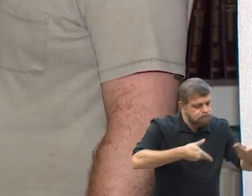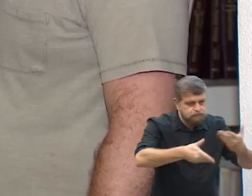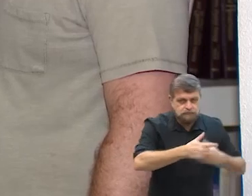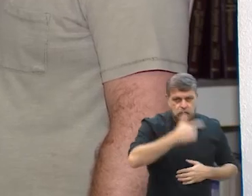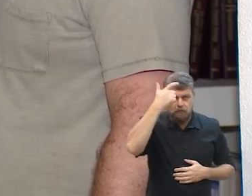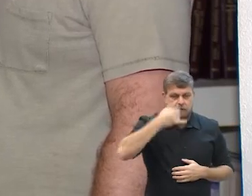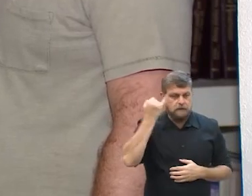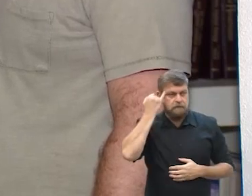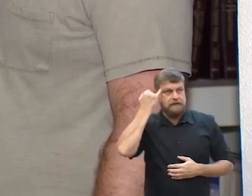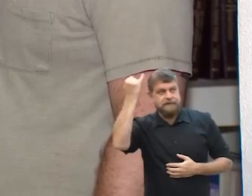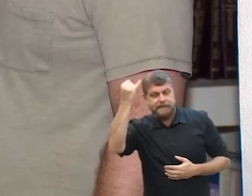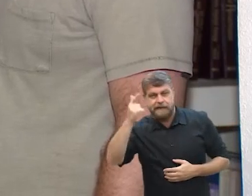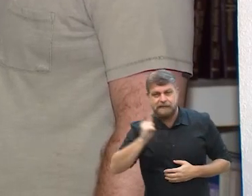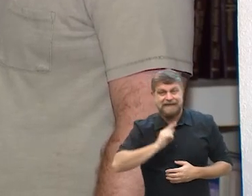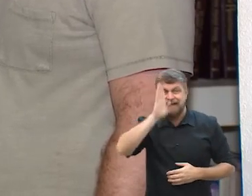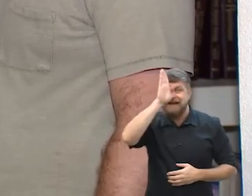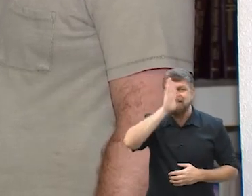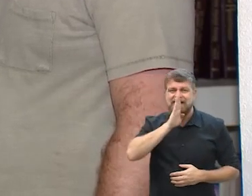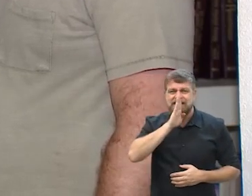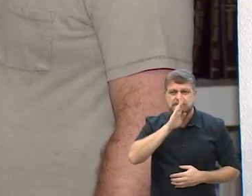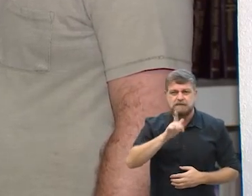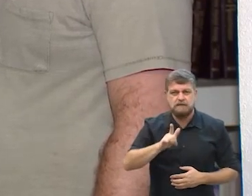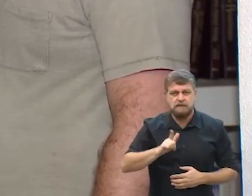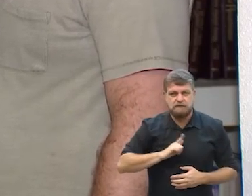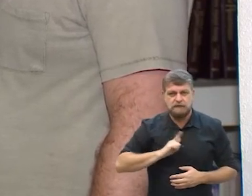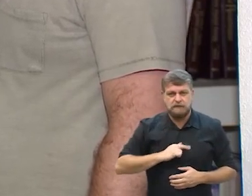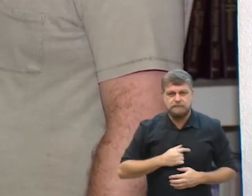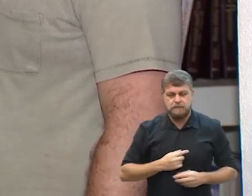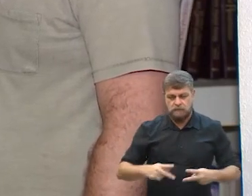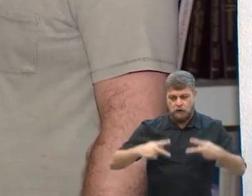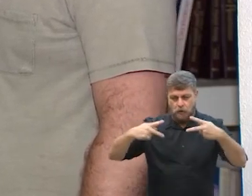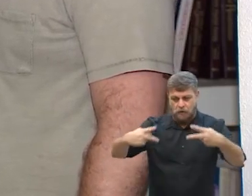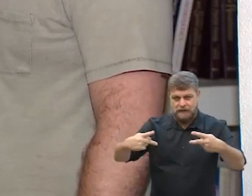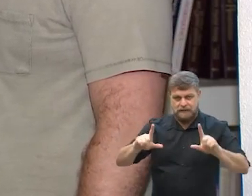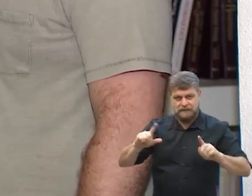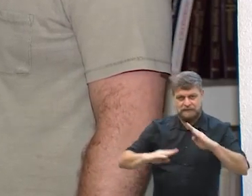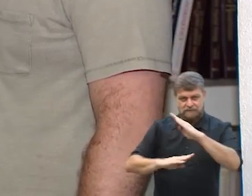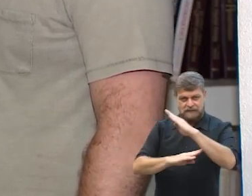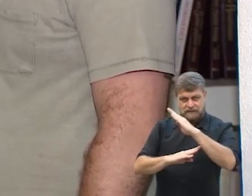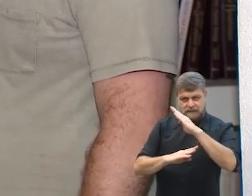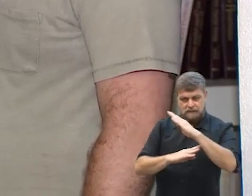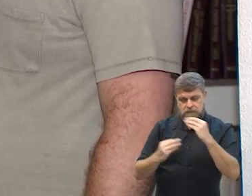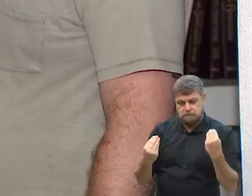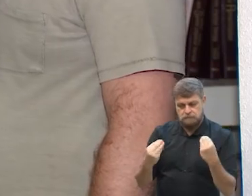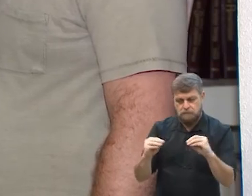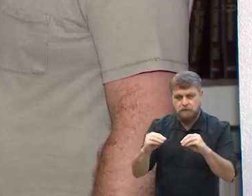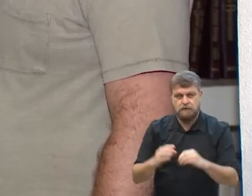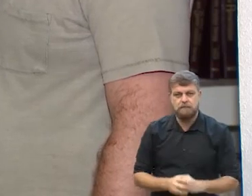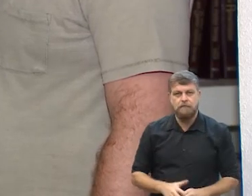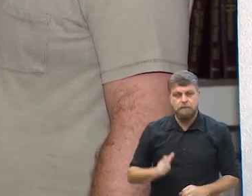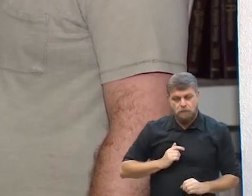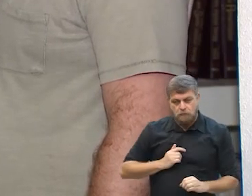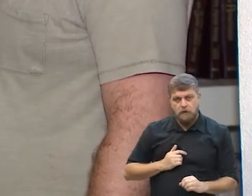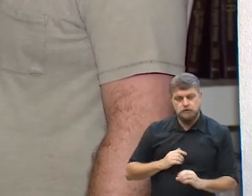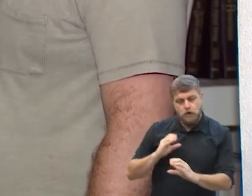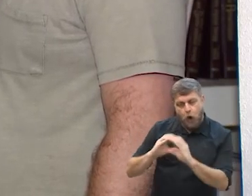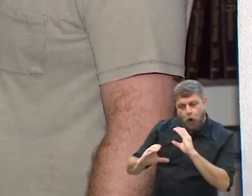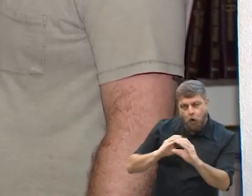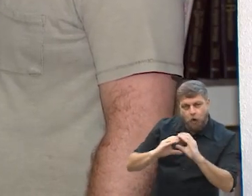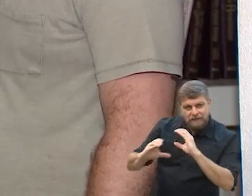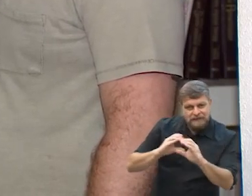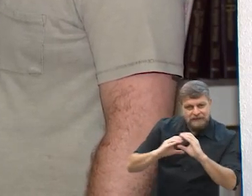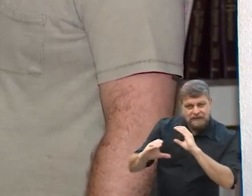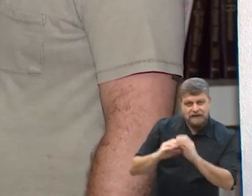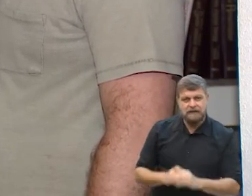que eu invento, gratuitamente. Fica aqui o link da TV Câmara de primeira mão, vocês se comuniquem com eles,